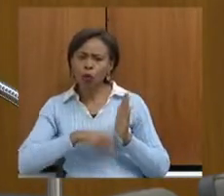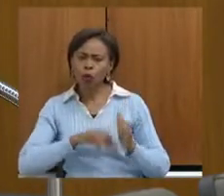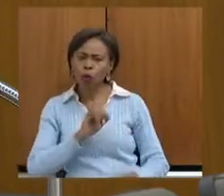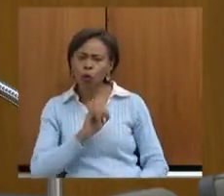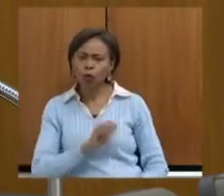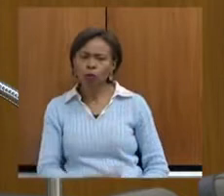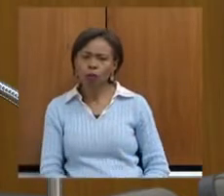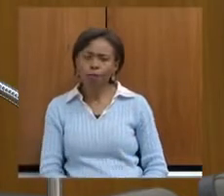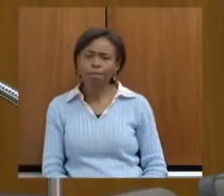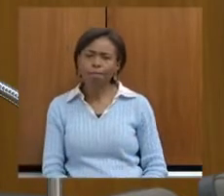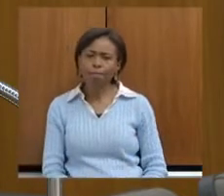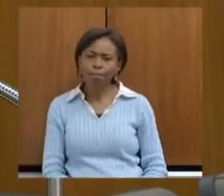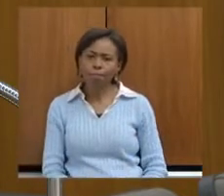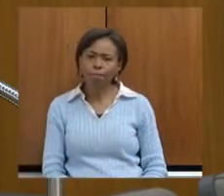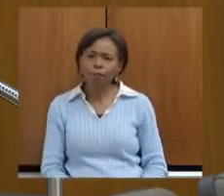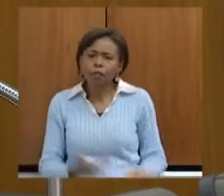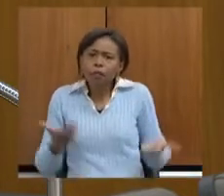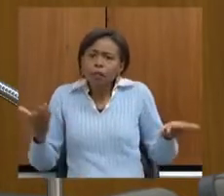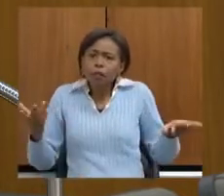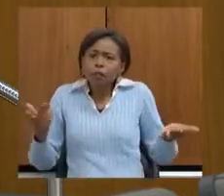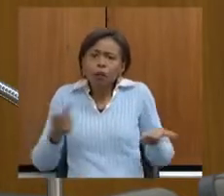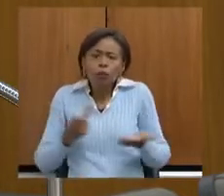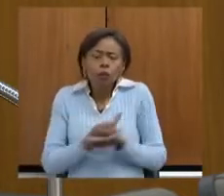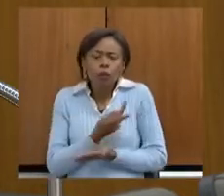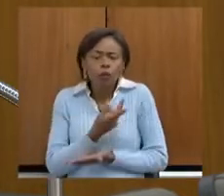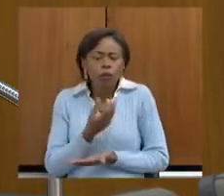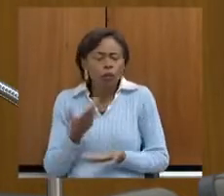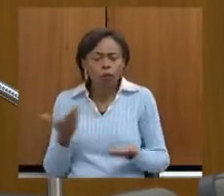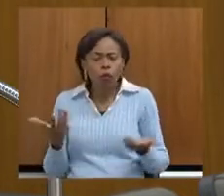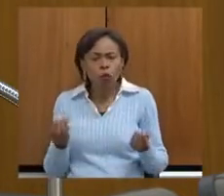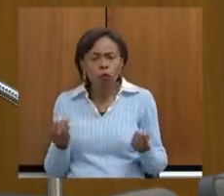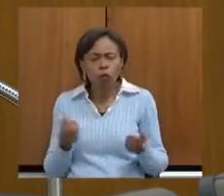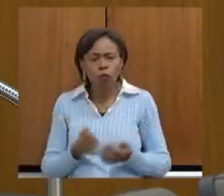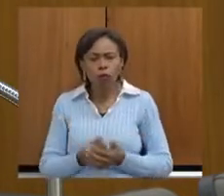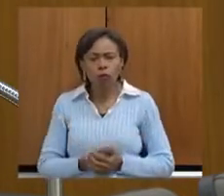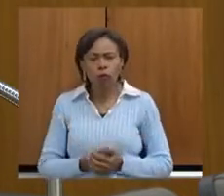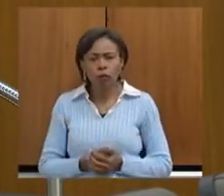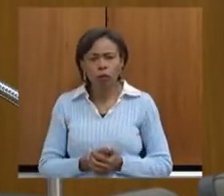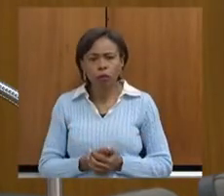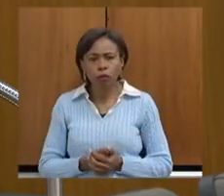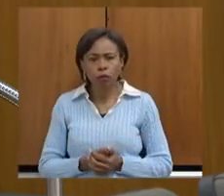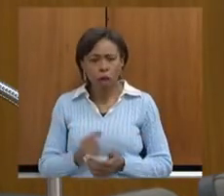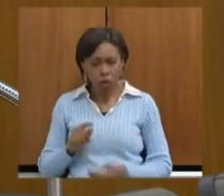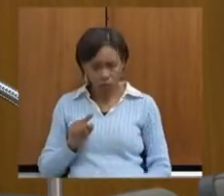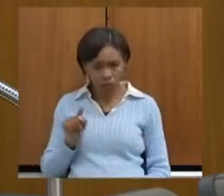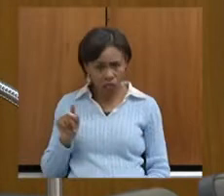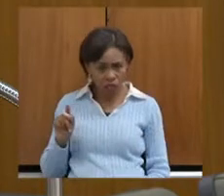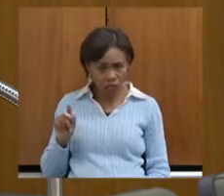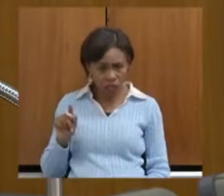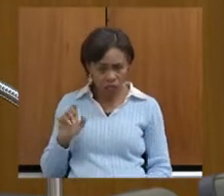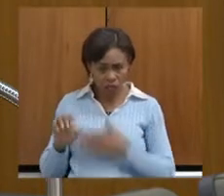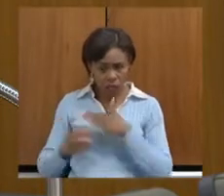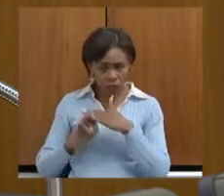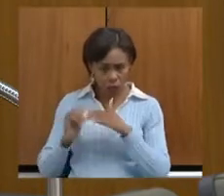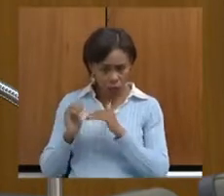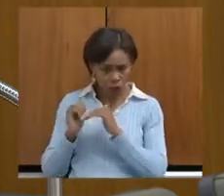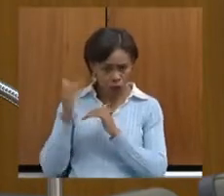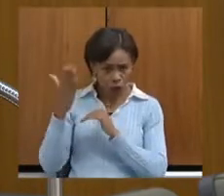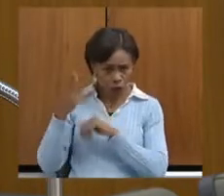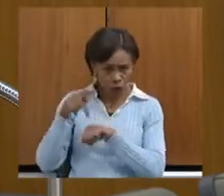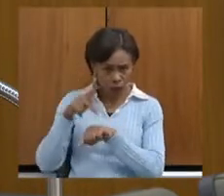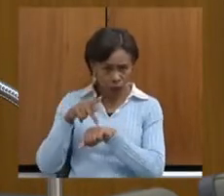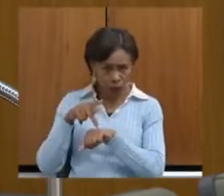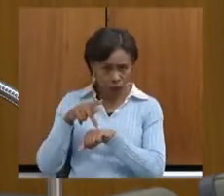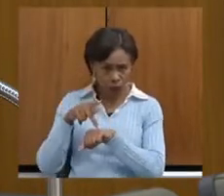E qual é o que que tá acontecendo é porque elas são do exterior e